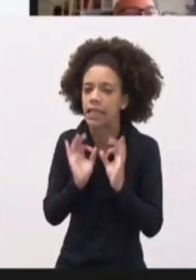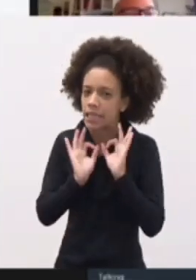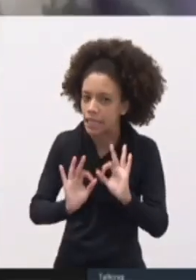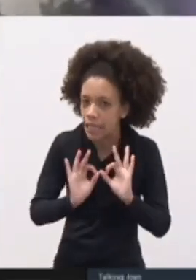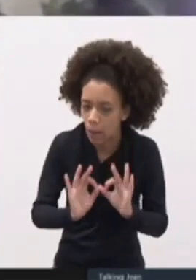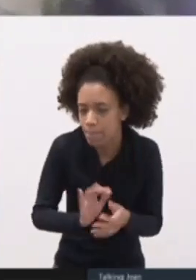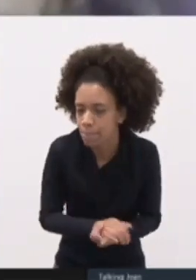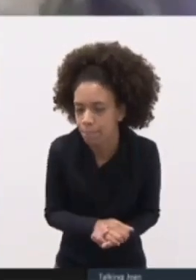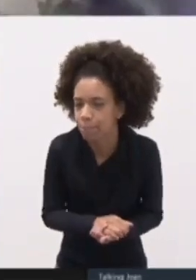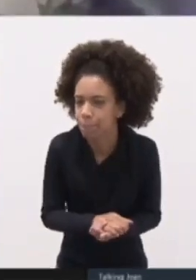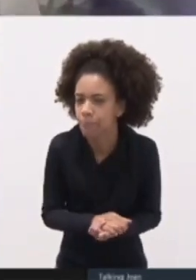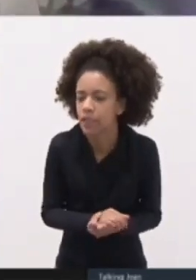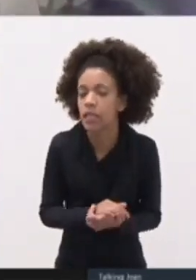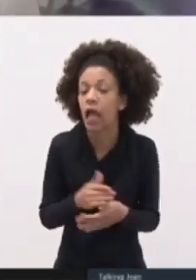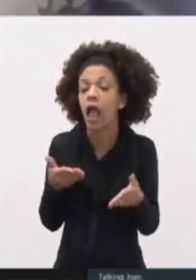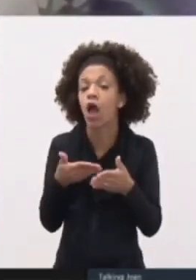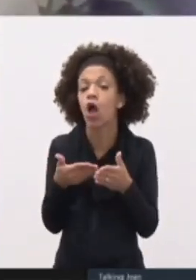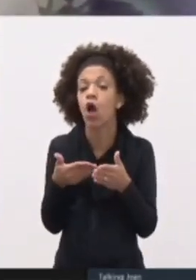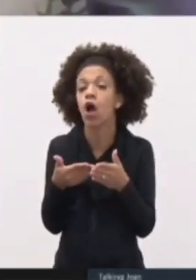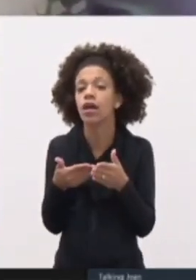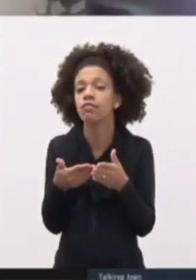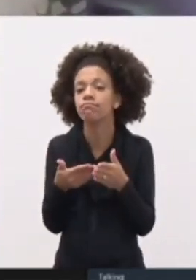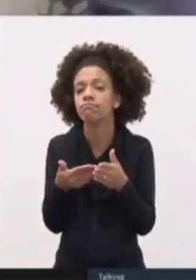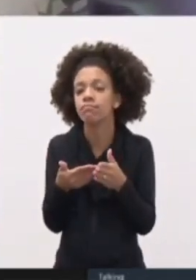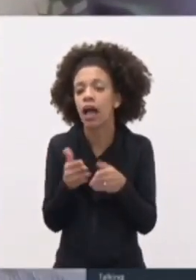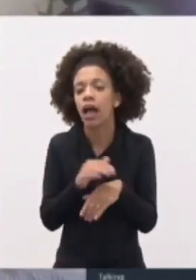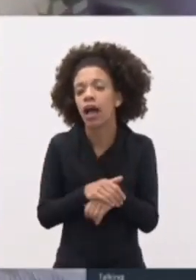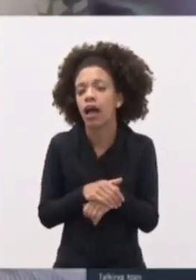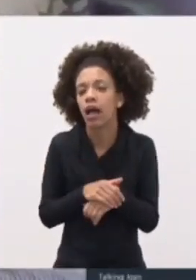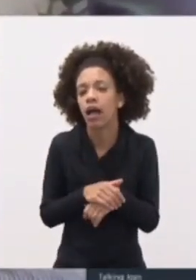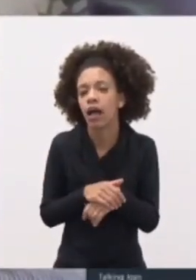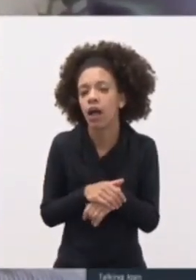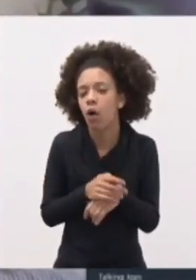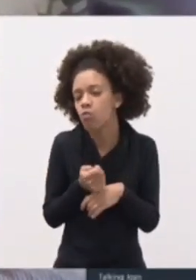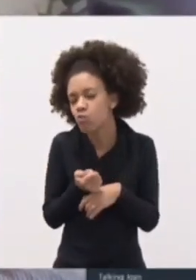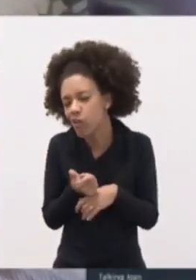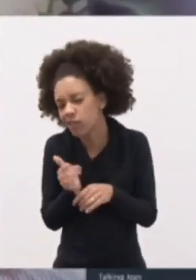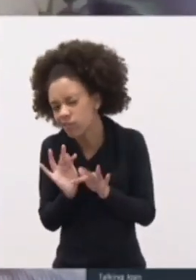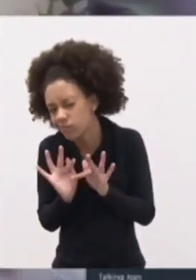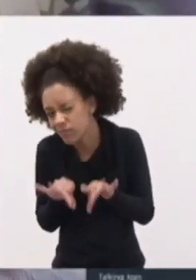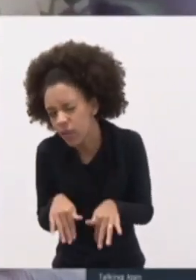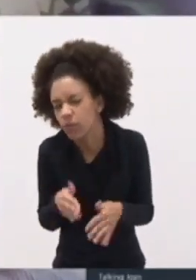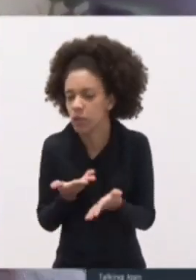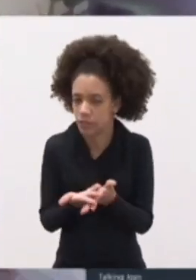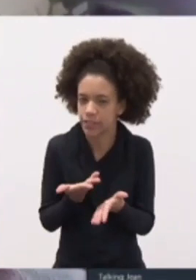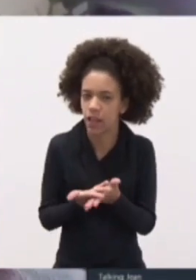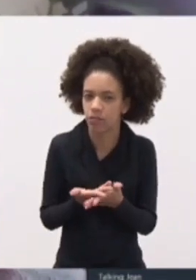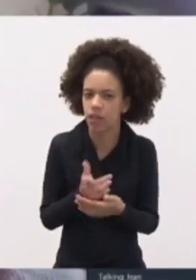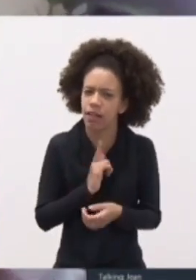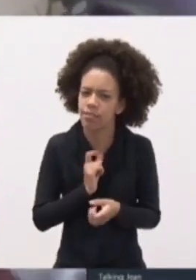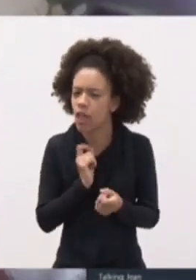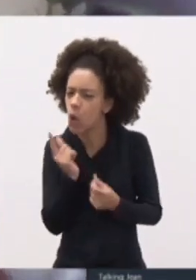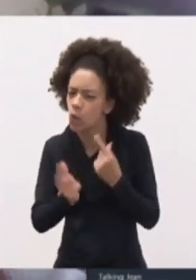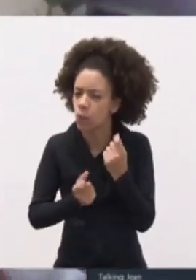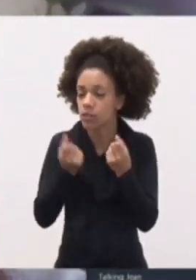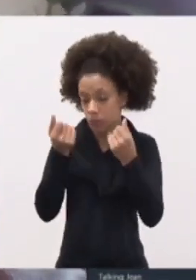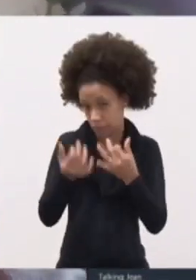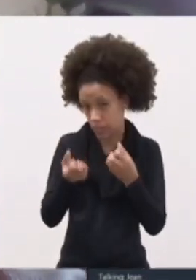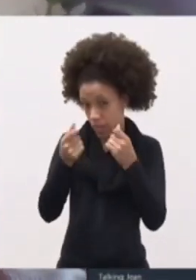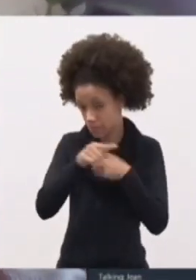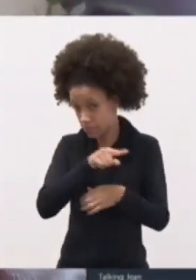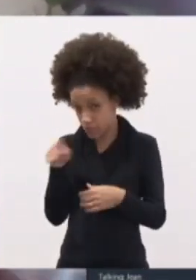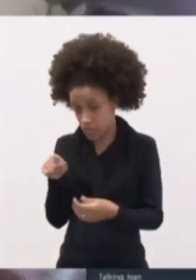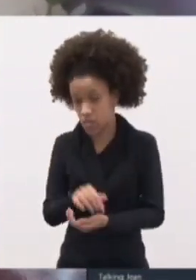Bacana. A gente está se encaminhando aqui para o final da nossa aula, né? Eu tenho mais algumas coisinhas para falar com